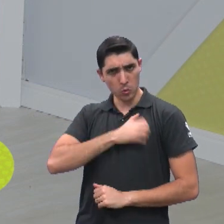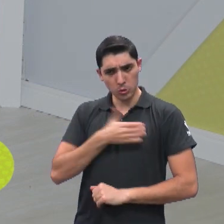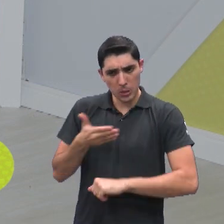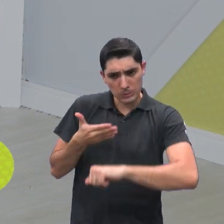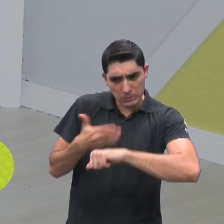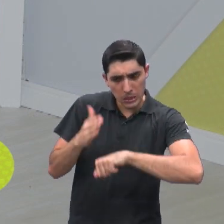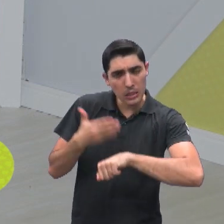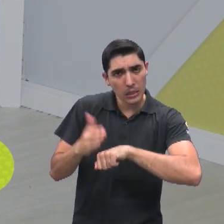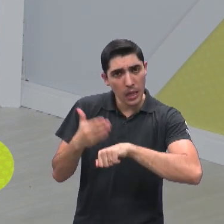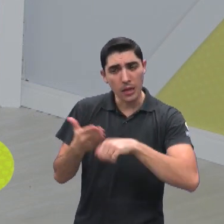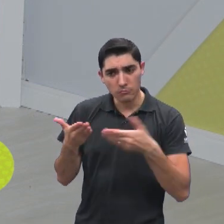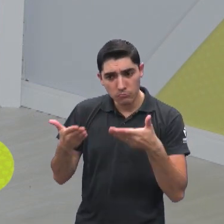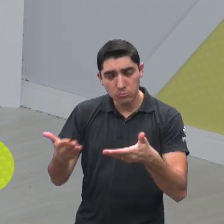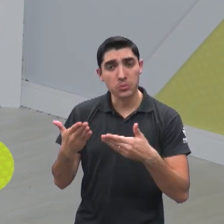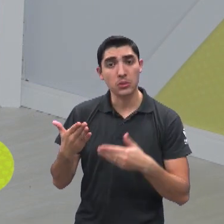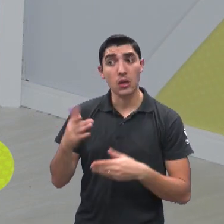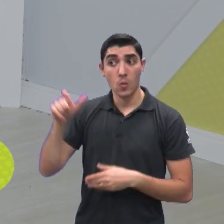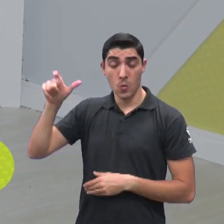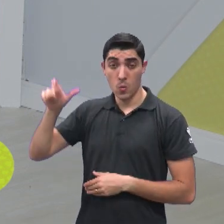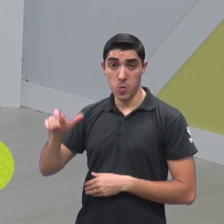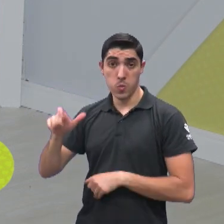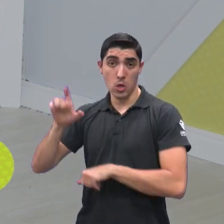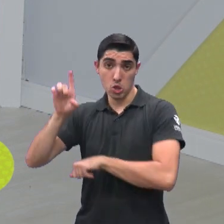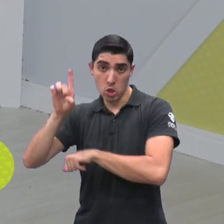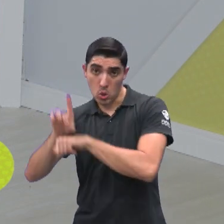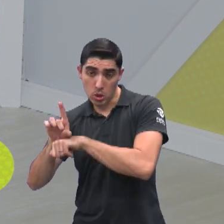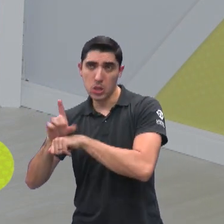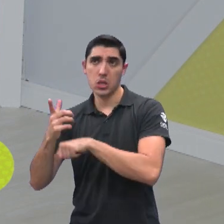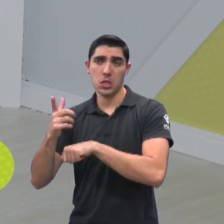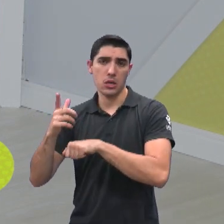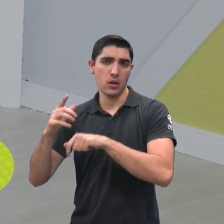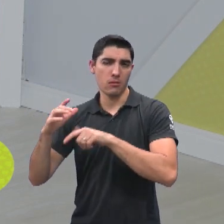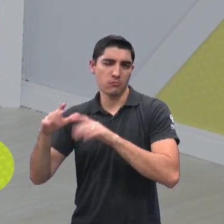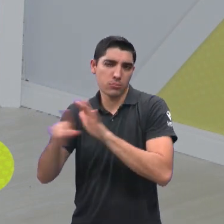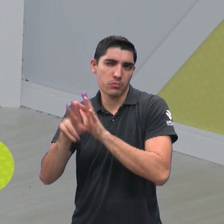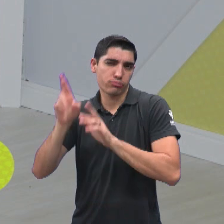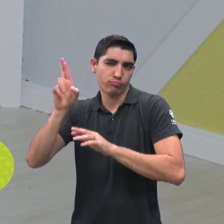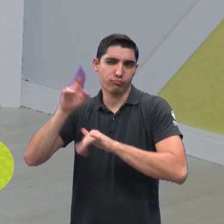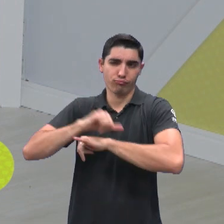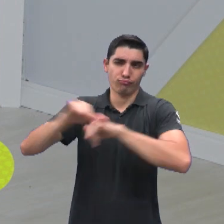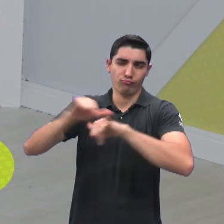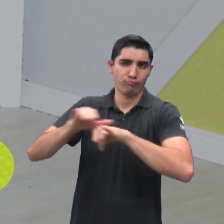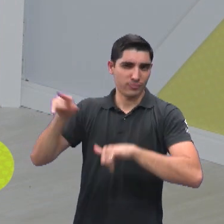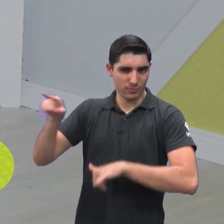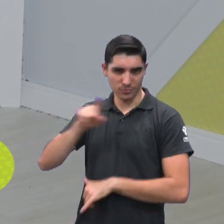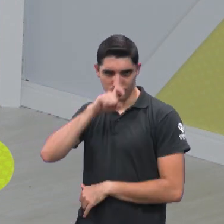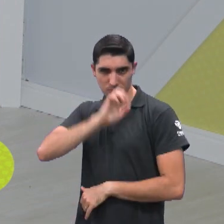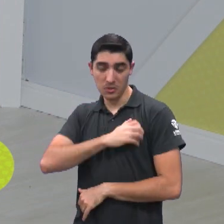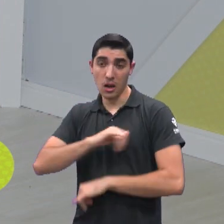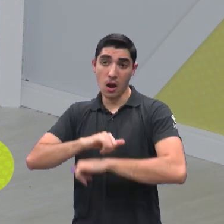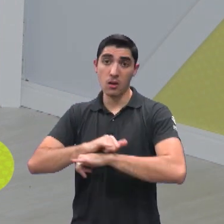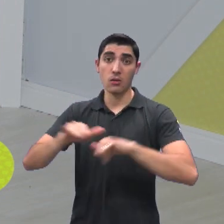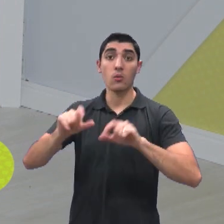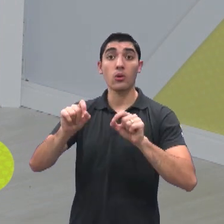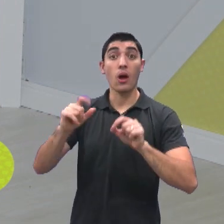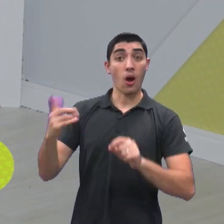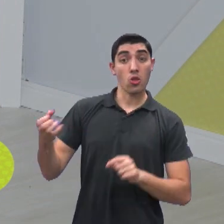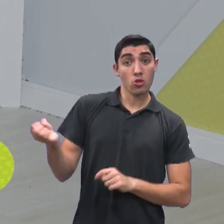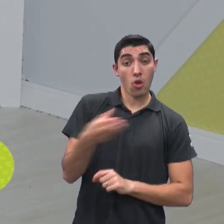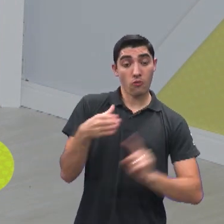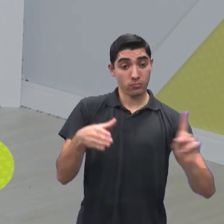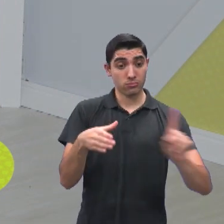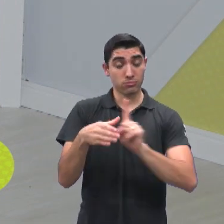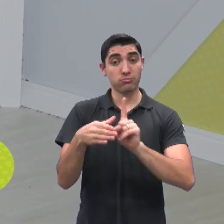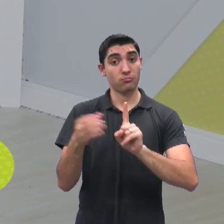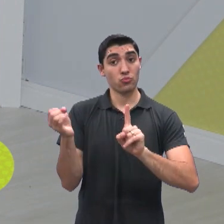o que disse a diretoria do São José, a assessoria de imprensa, é que não havia anunciado todos os jogadores do São José. Aliás, anunciaram o novo jogador. Coloca aqui na tela, Matheus,